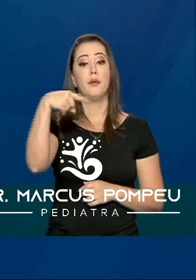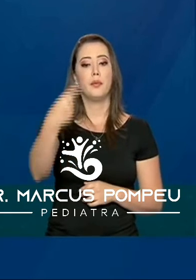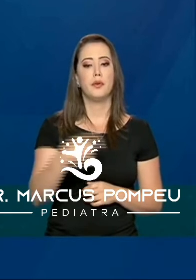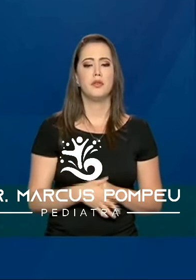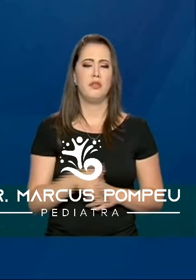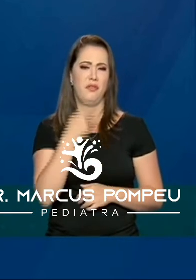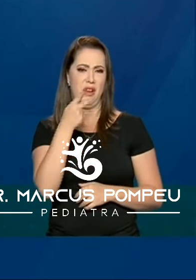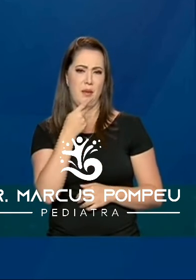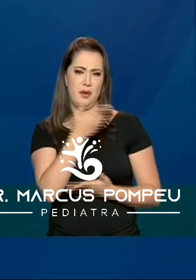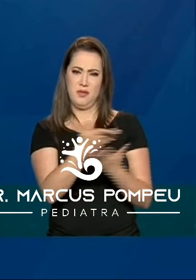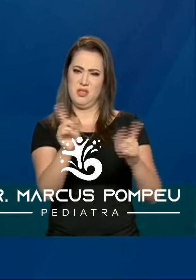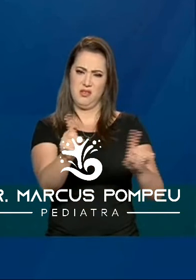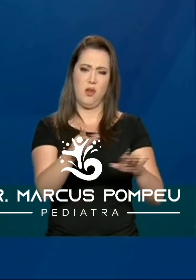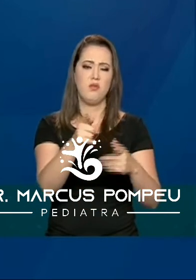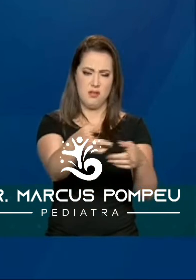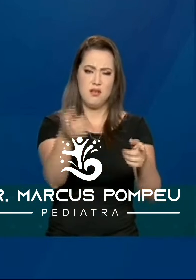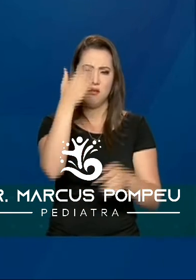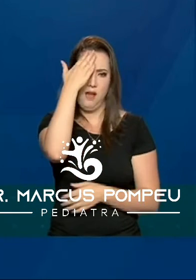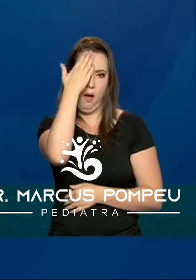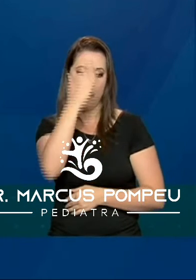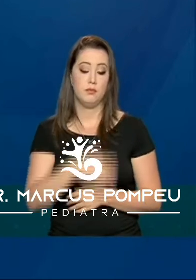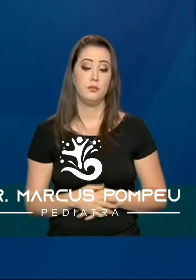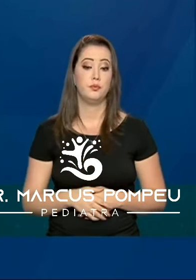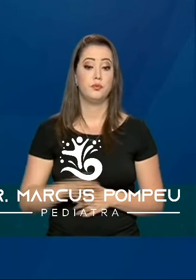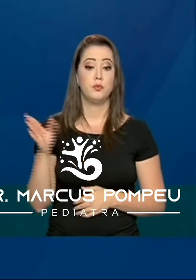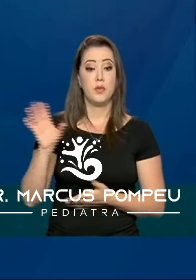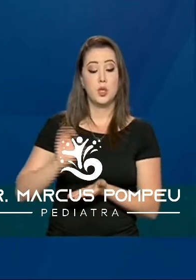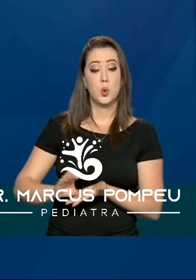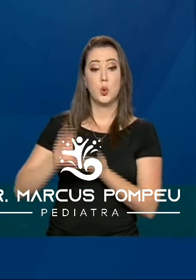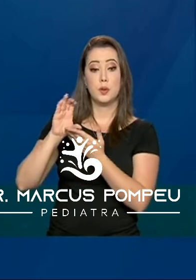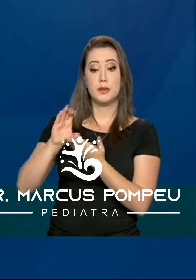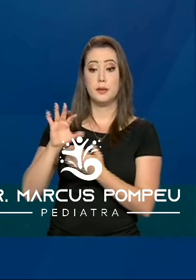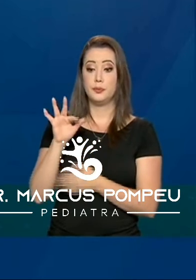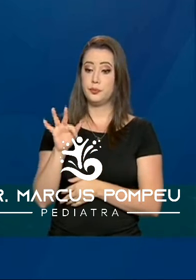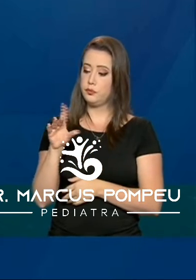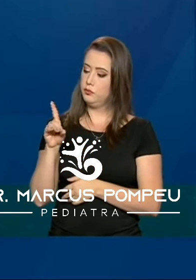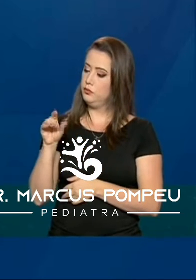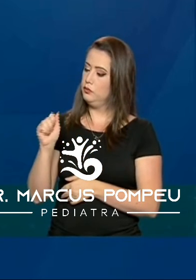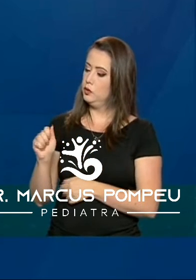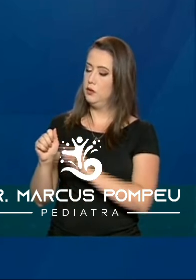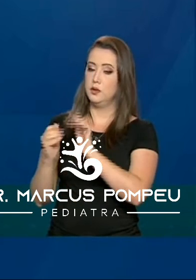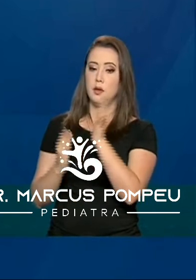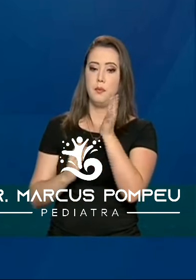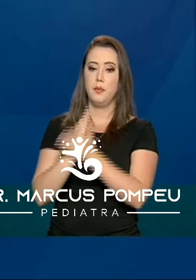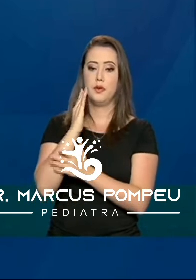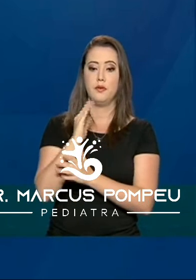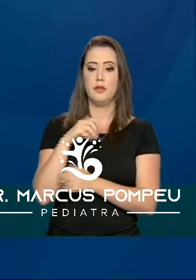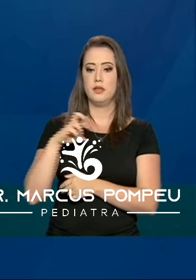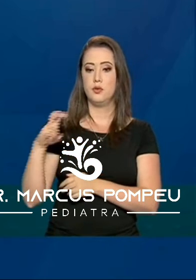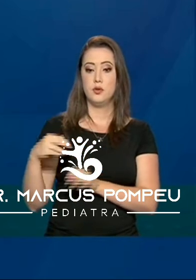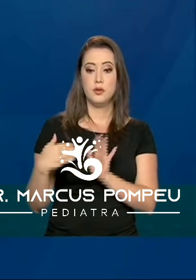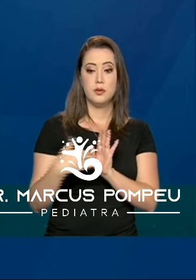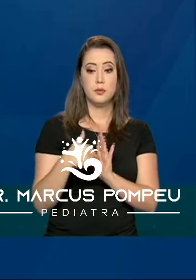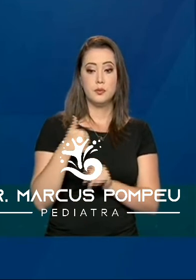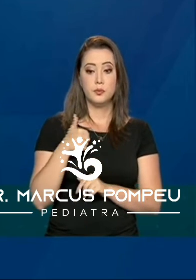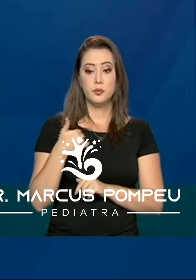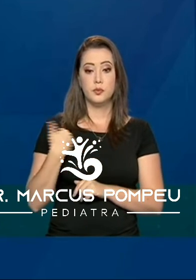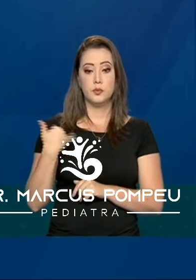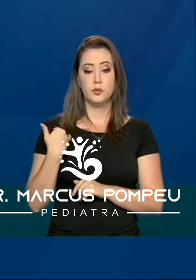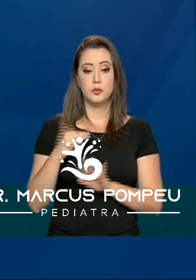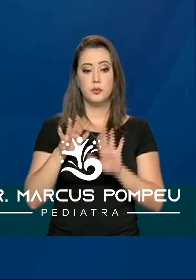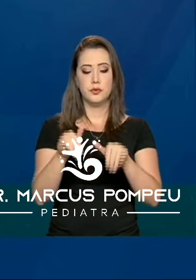Eu não vou ficar falando para vocês. Esse aqui é o conselho que aconselhou o FDA a aprovar de 5 a 11 anos. Okay? Para a